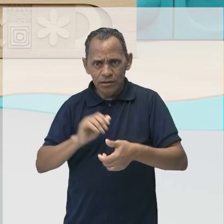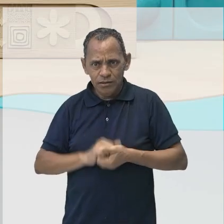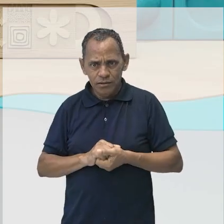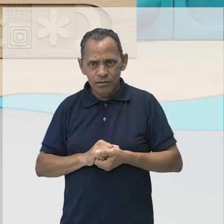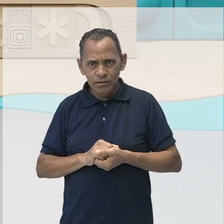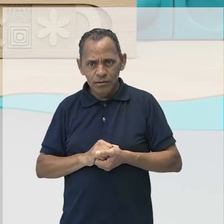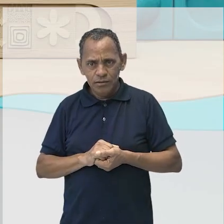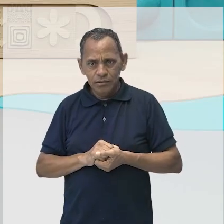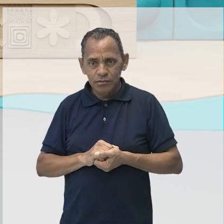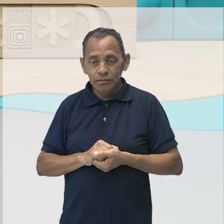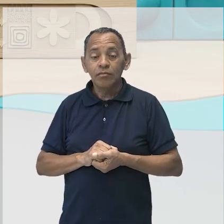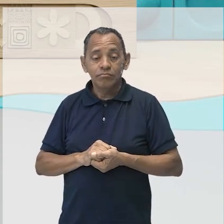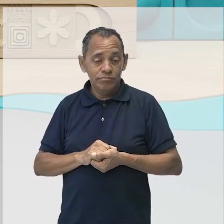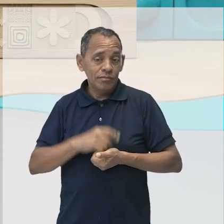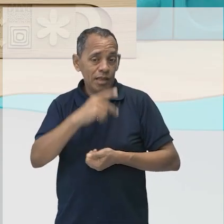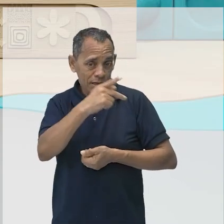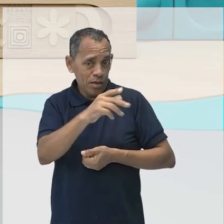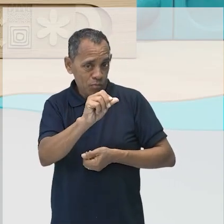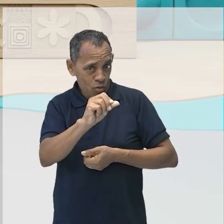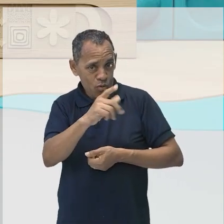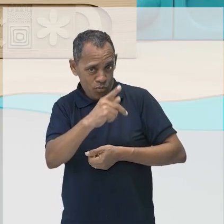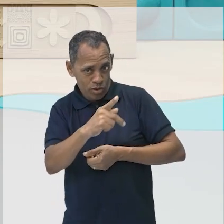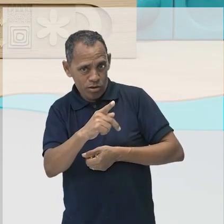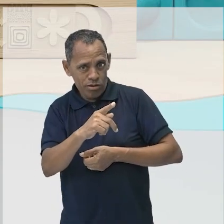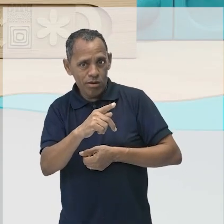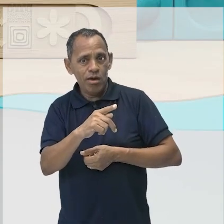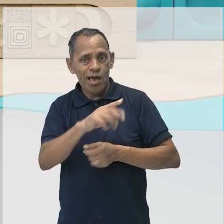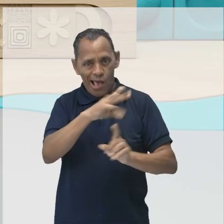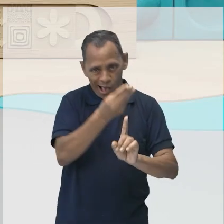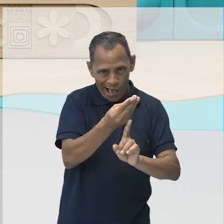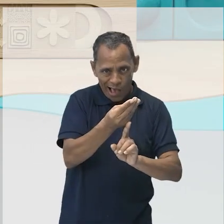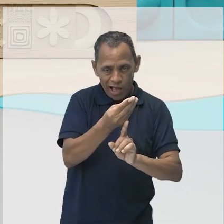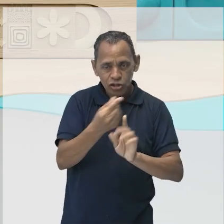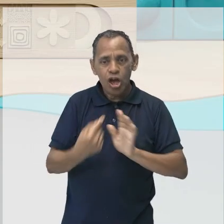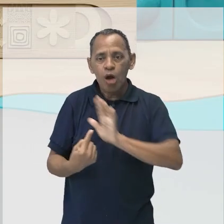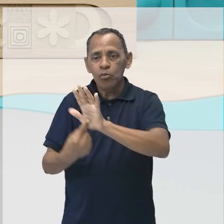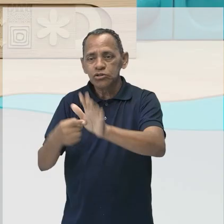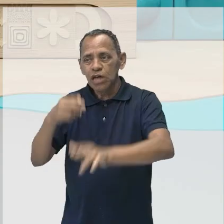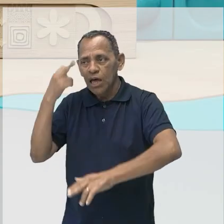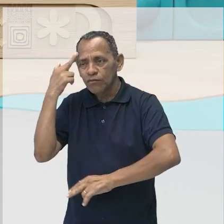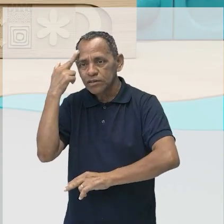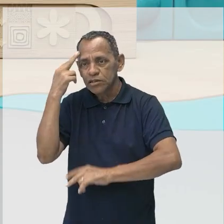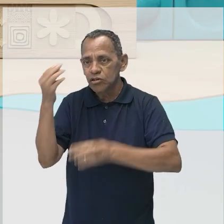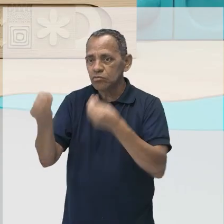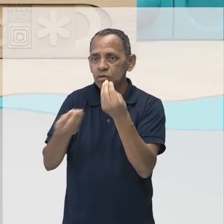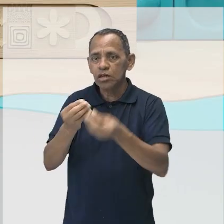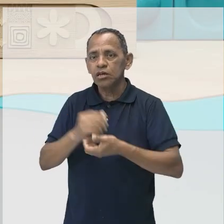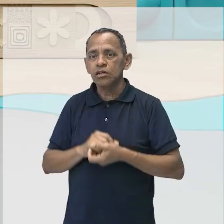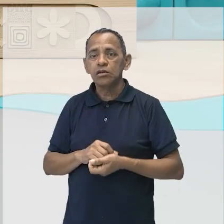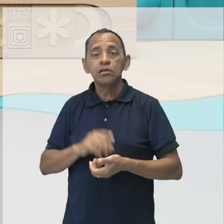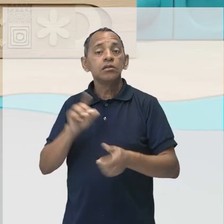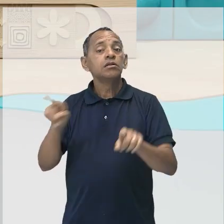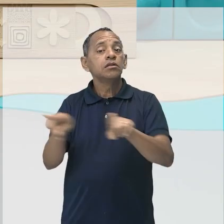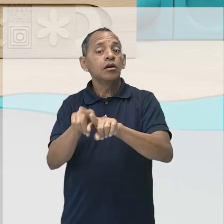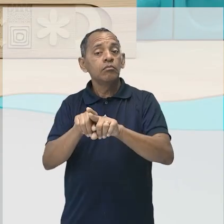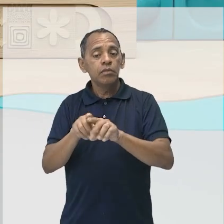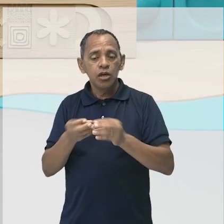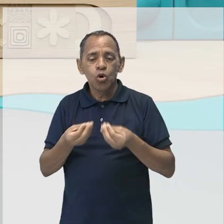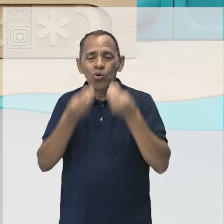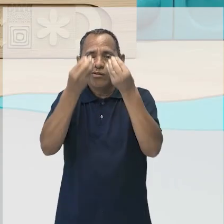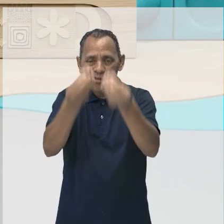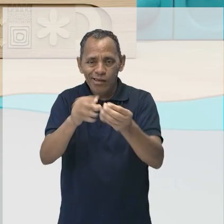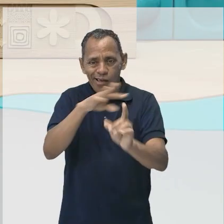Então, a pop art ela vem trazer essa reflexão e, ao mesmo tempo, colocar a arte mais acessível a